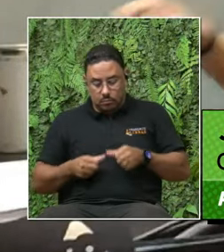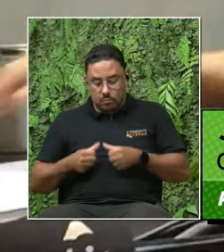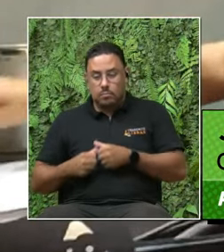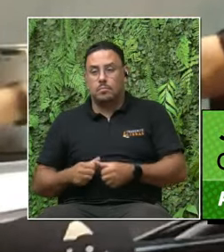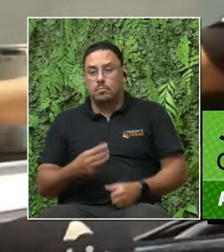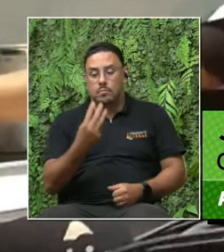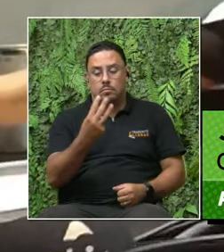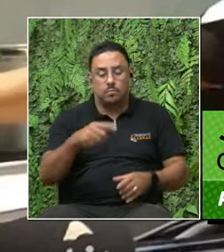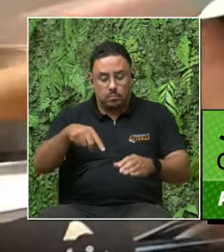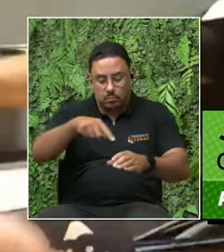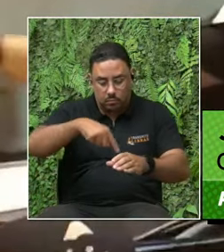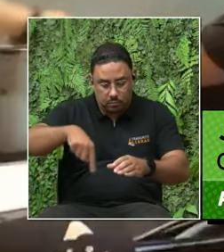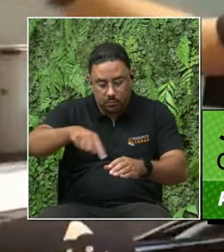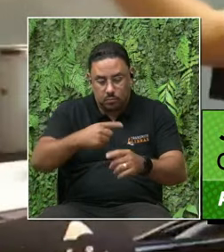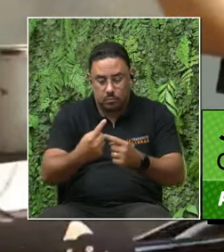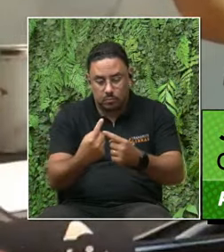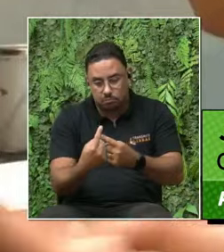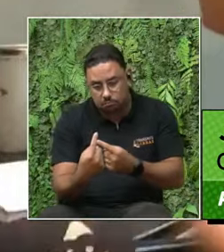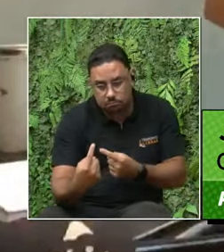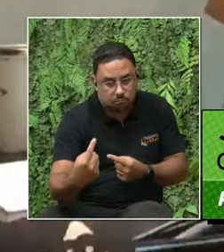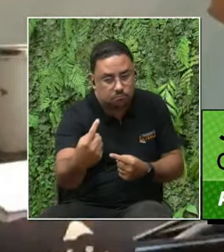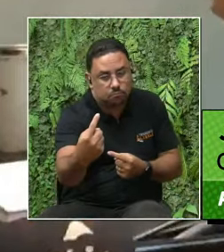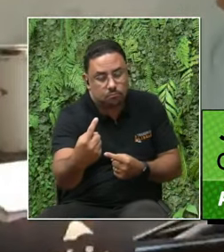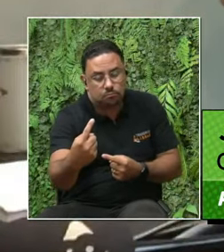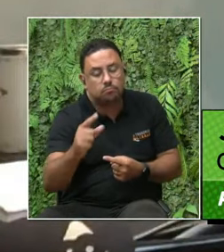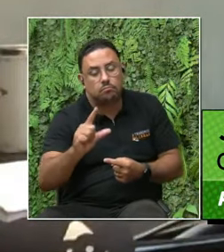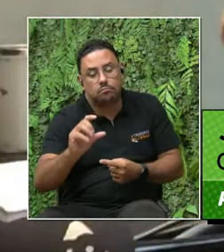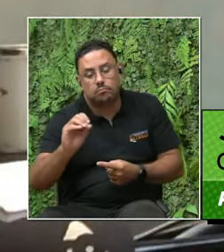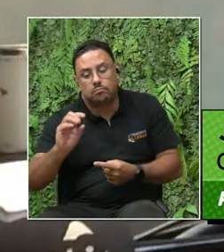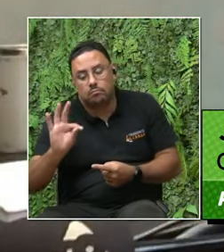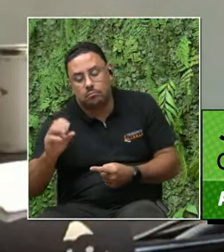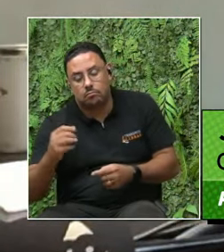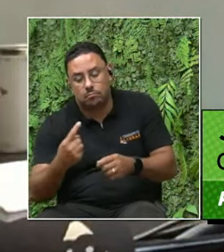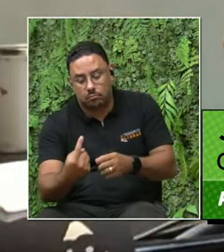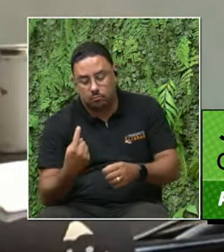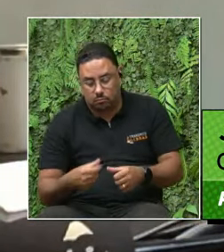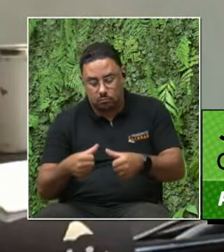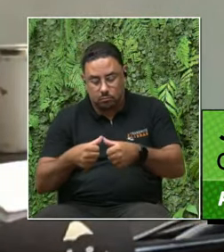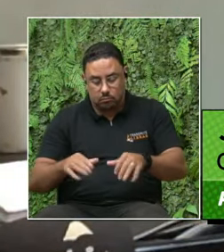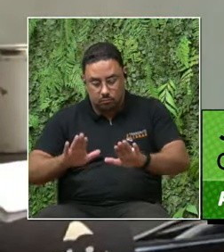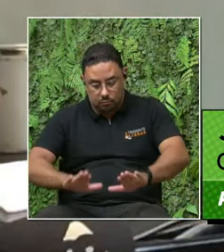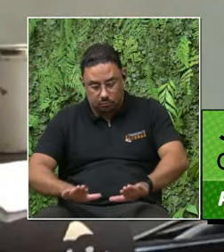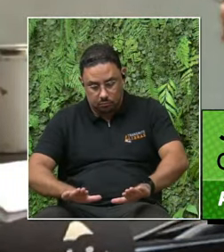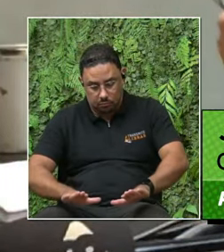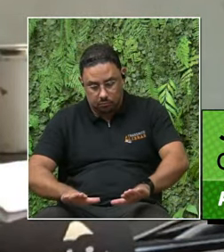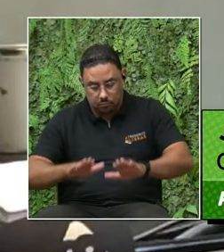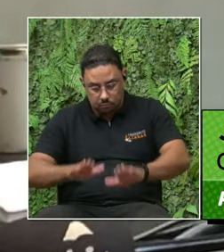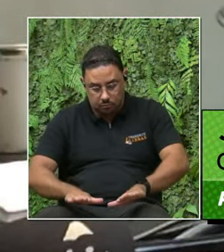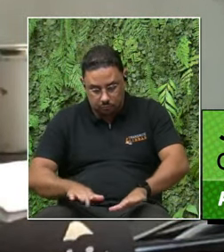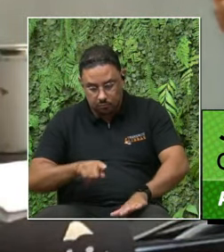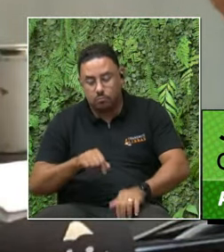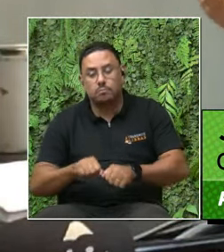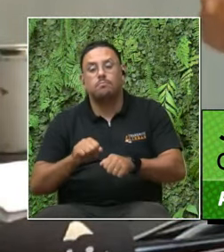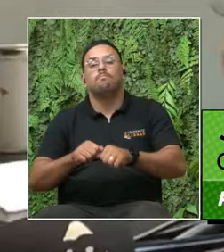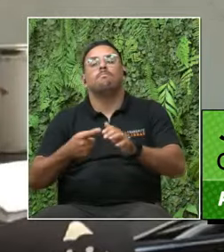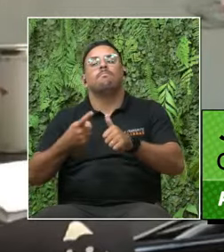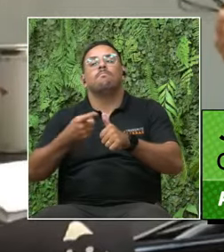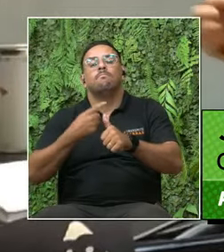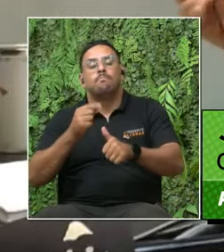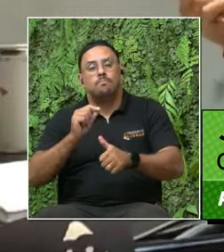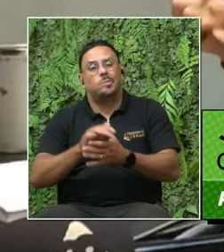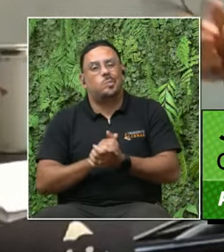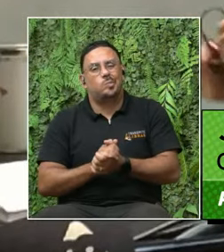rolantes um saindo mais pro jogo mas você tinha o Otávio e o batalha mais presos então assim ele ele a primeira